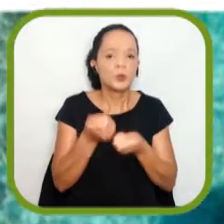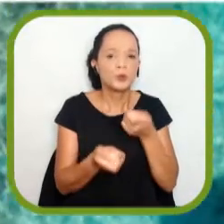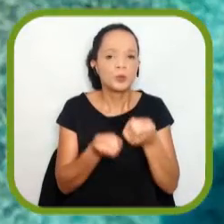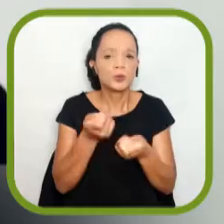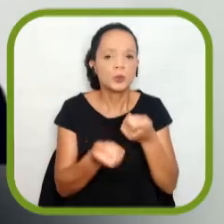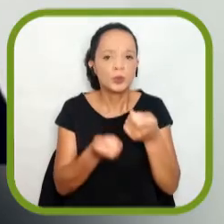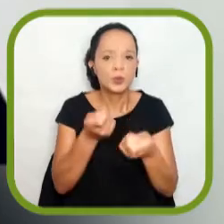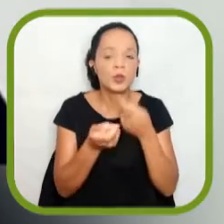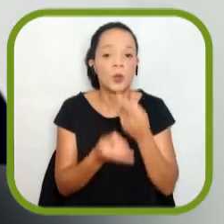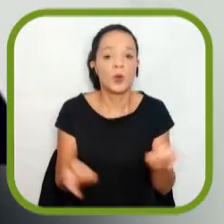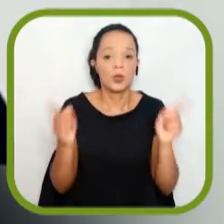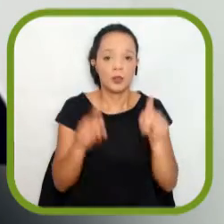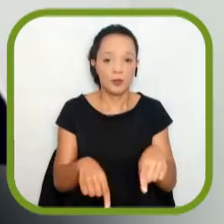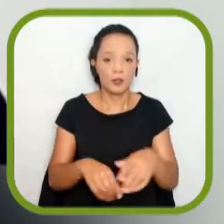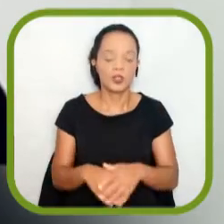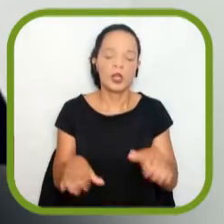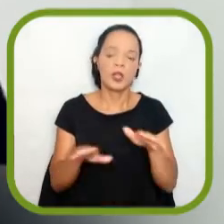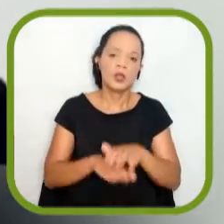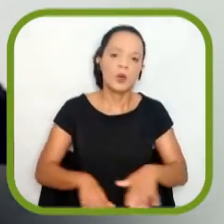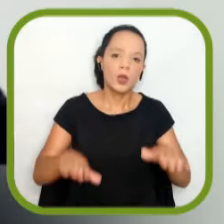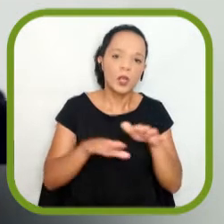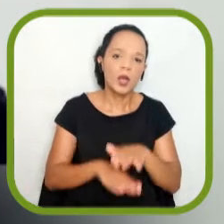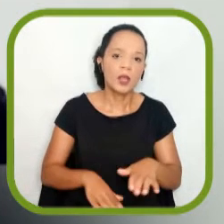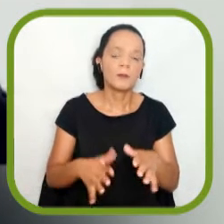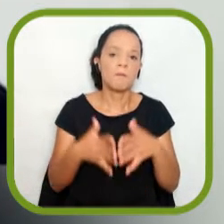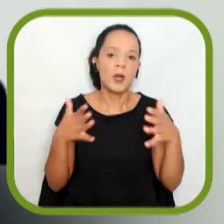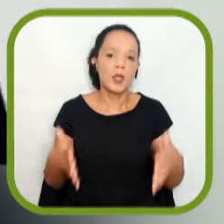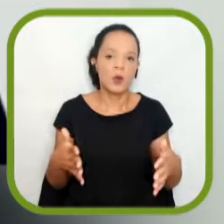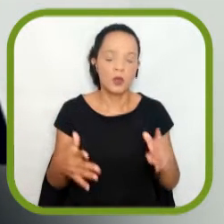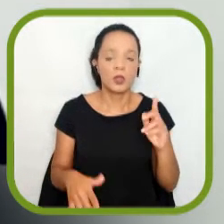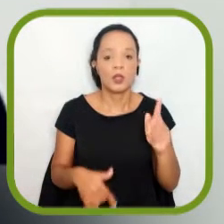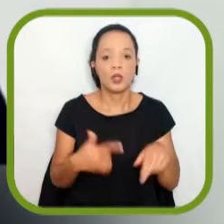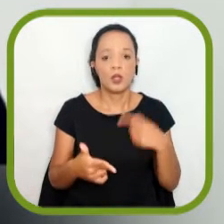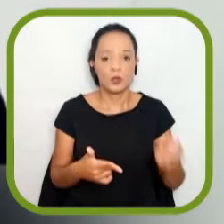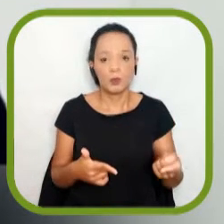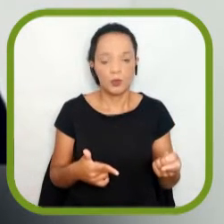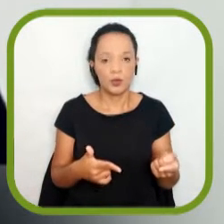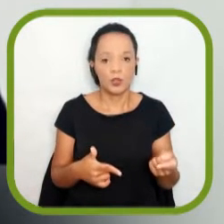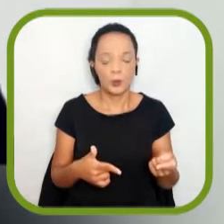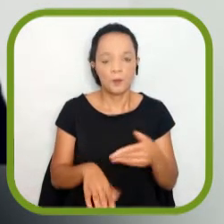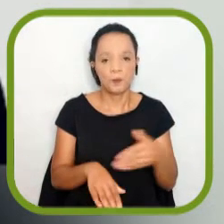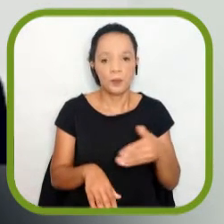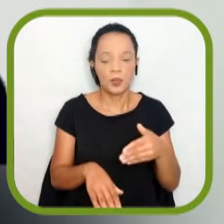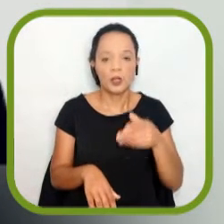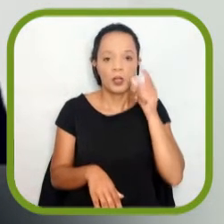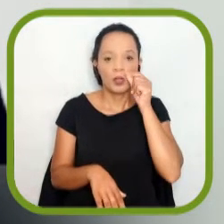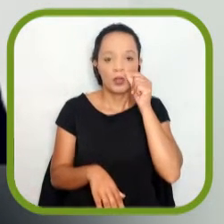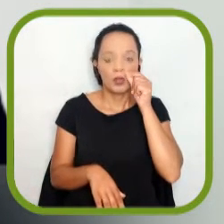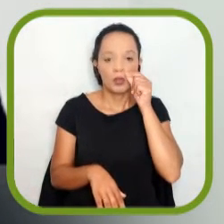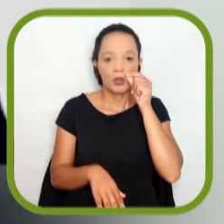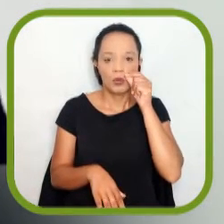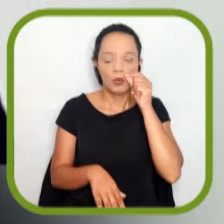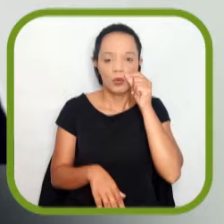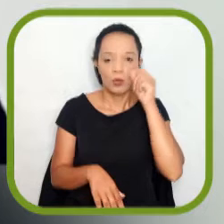poucos, começou a haver outra vez uma maior tranquilidade, particularmente depois do tempo em que o general